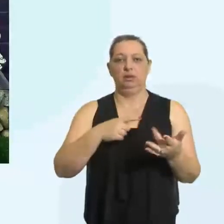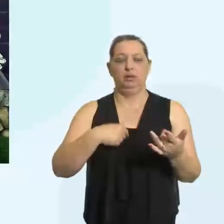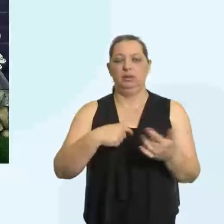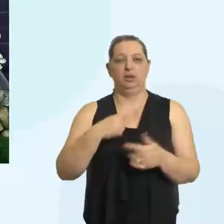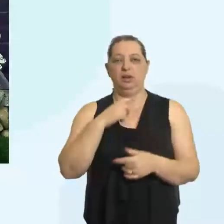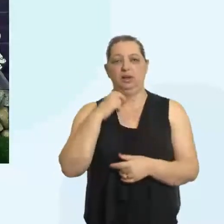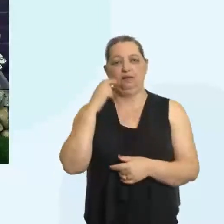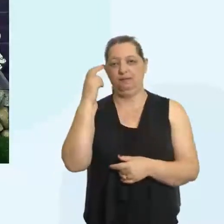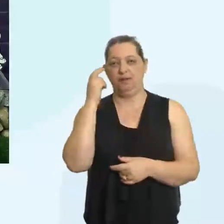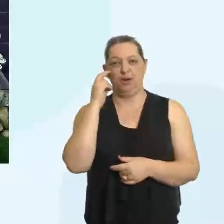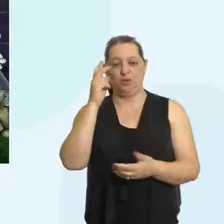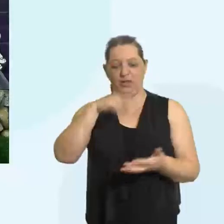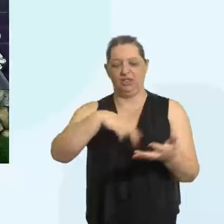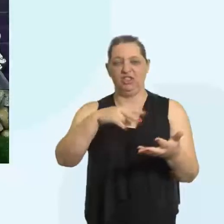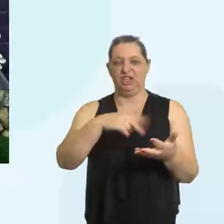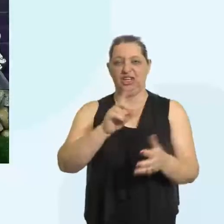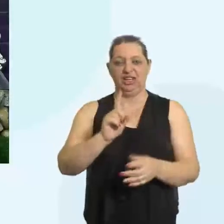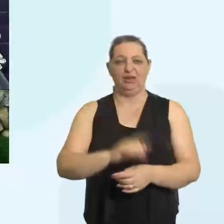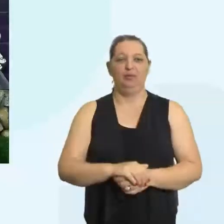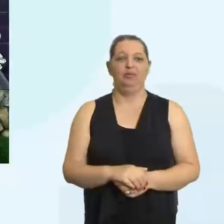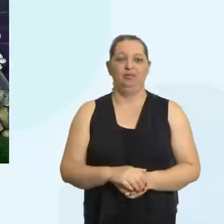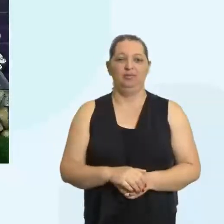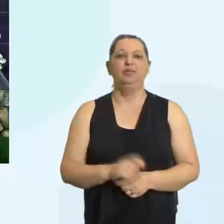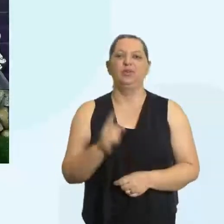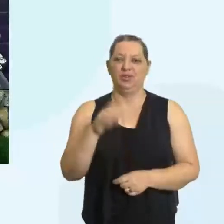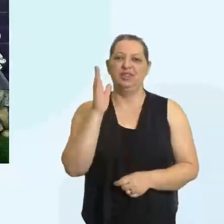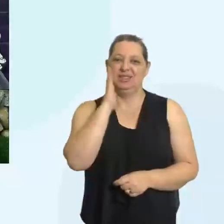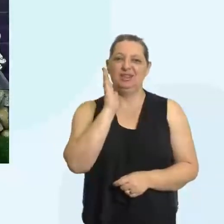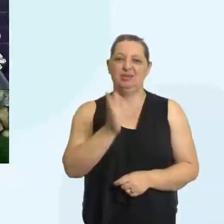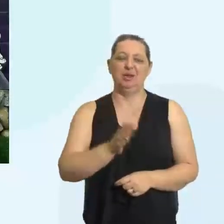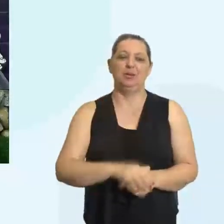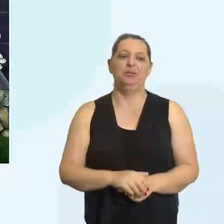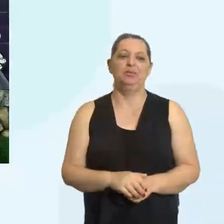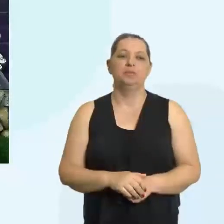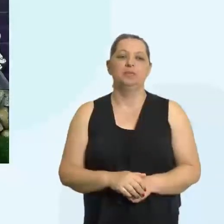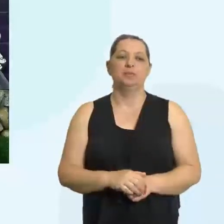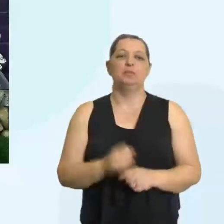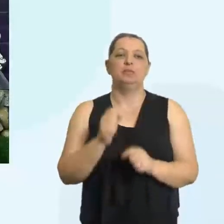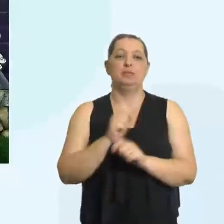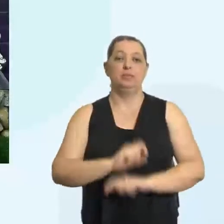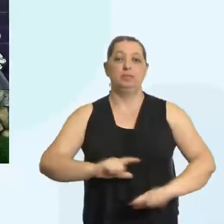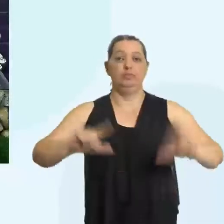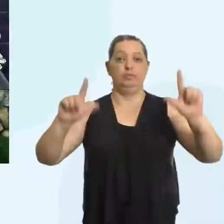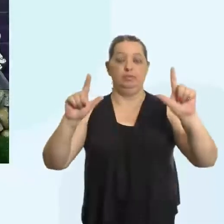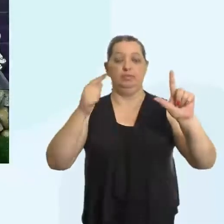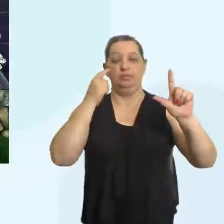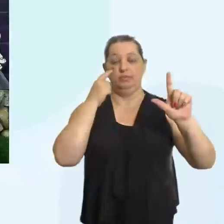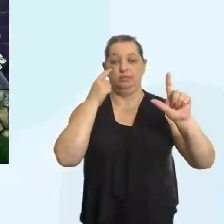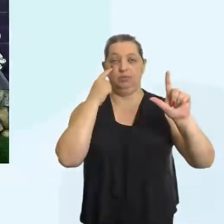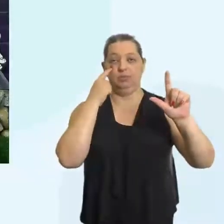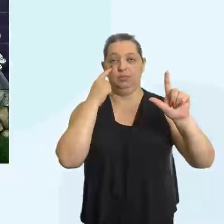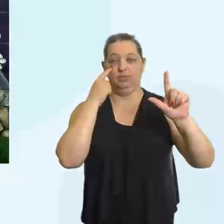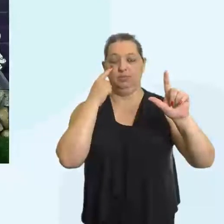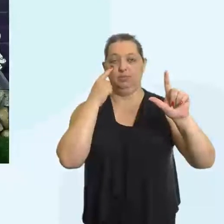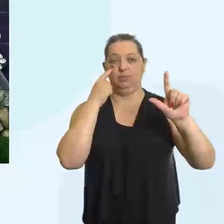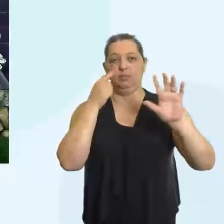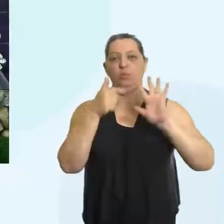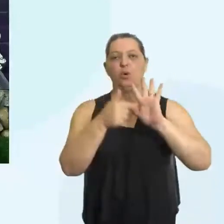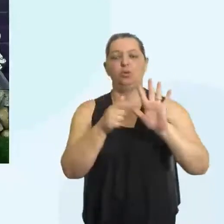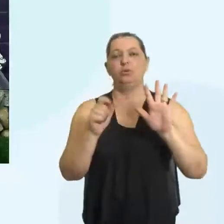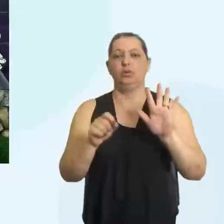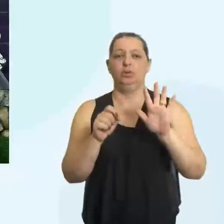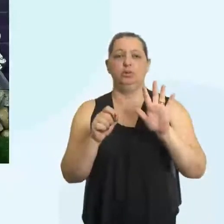de talento mas agora vocês já sabem disso esse moral ele mostra é um